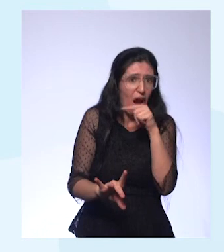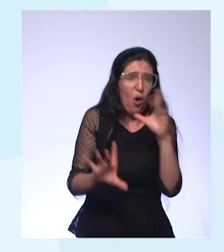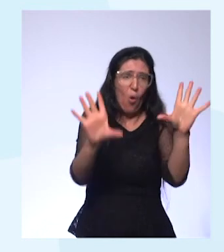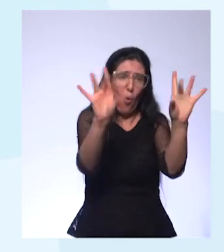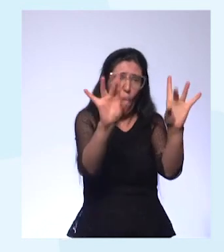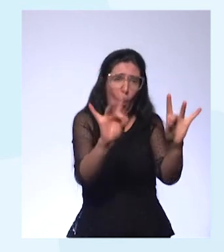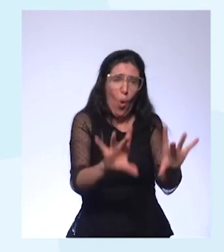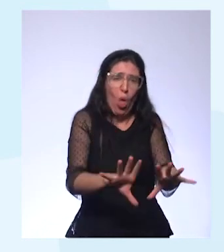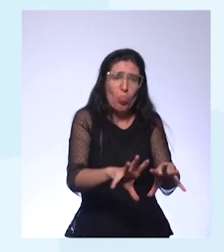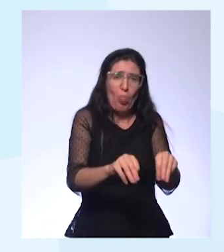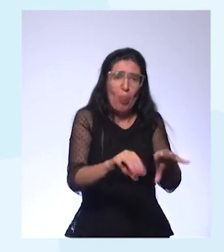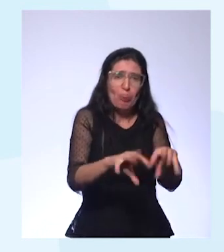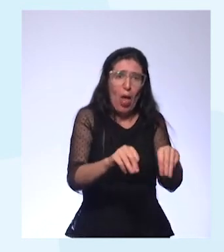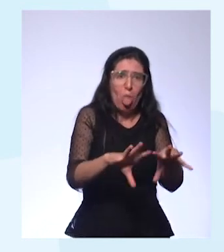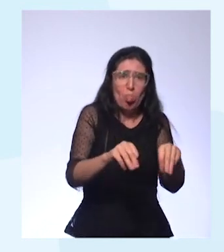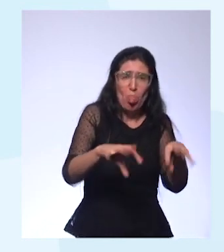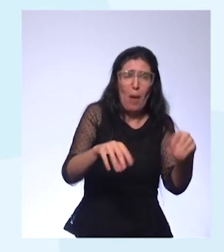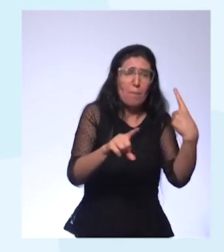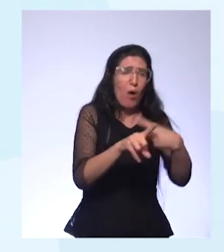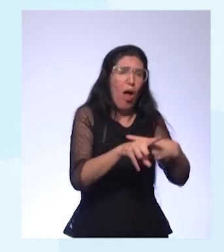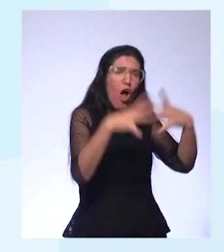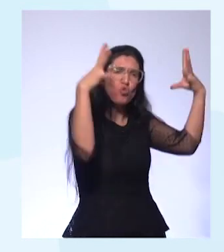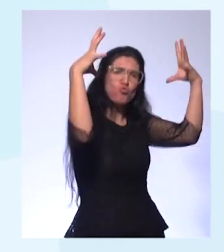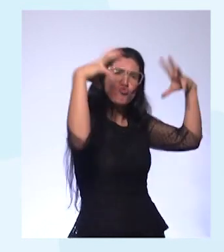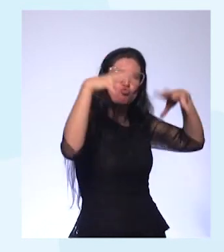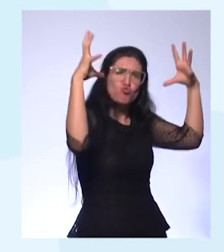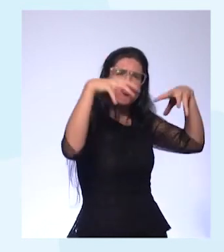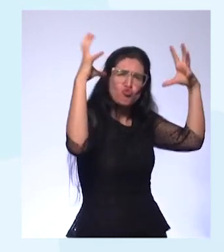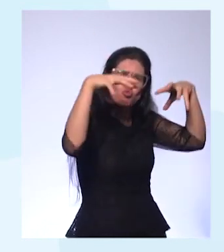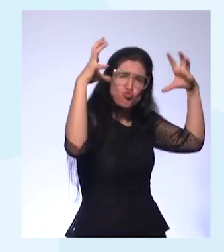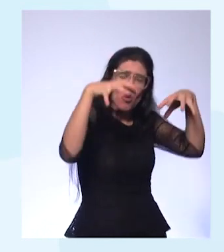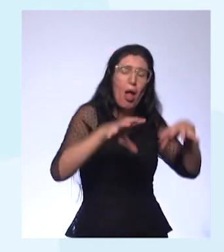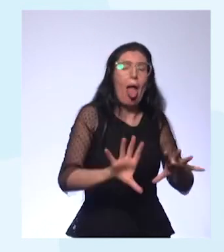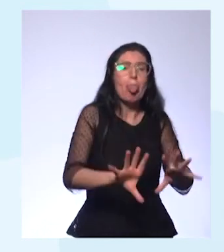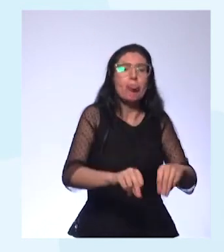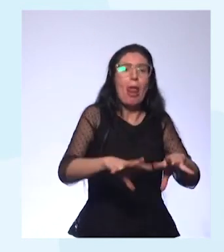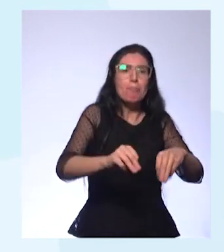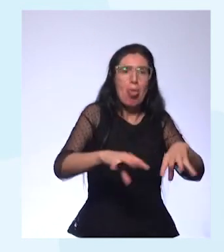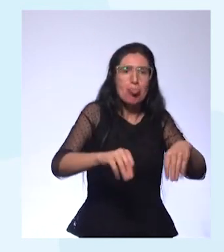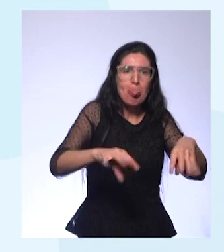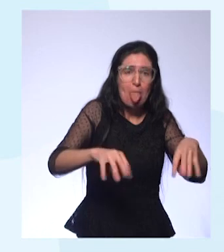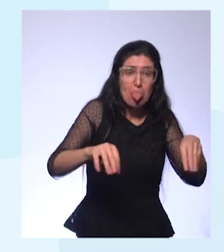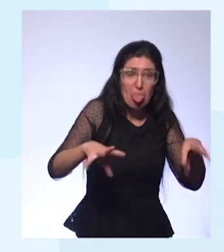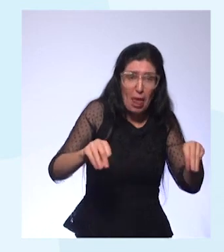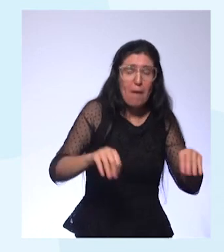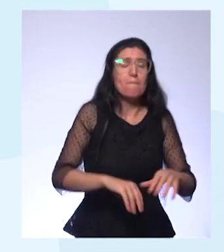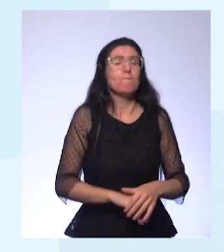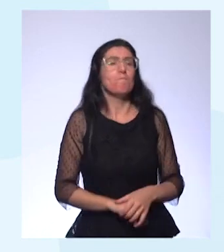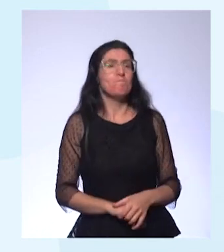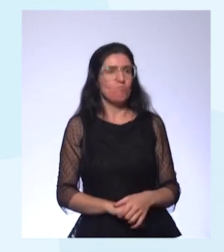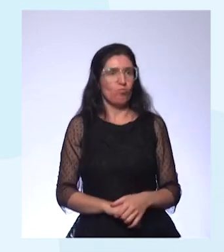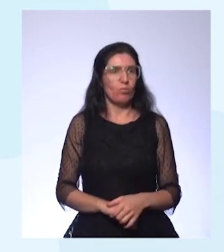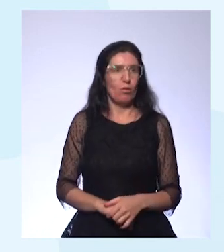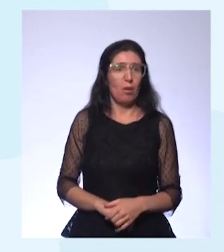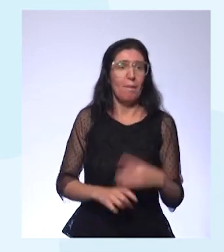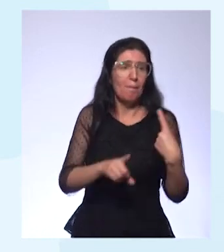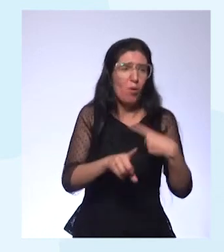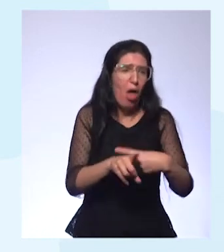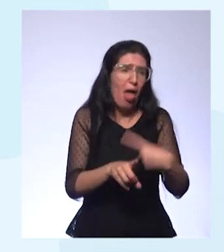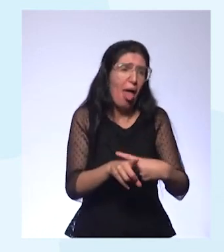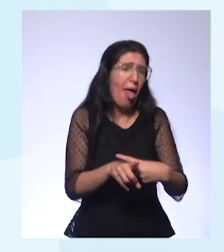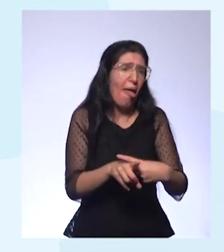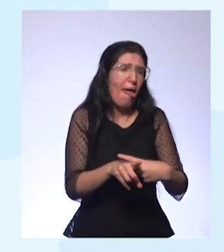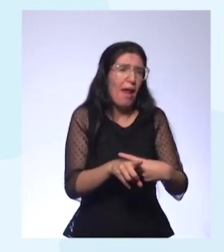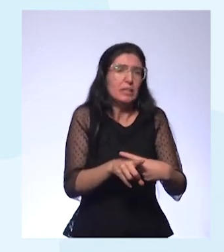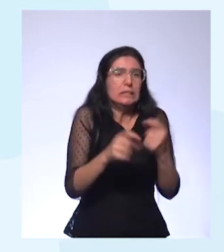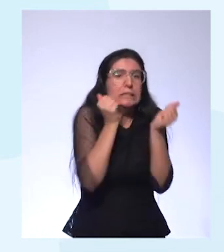tem características aí chuvosas, né? Elas são de tipo aí de florestas decíduas, né? Porque chega em